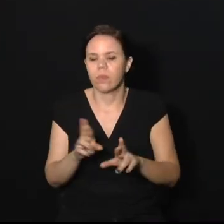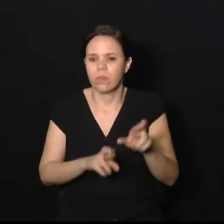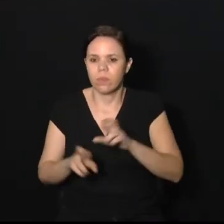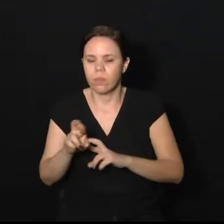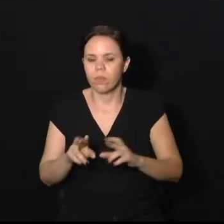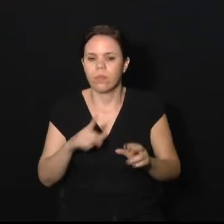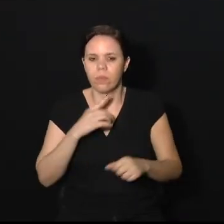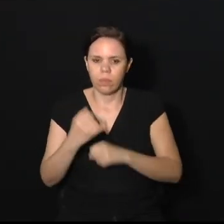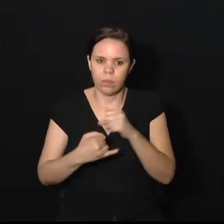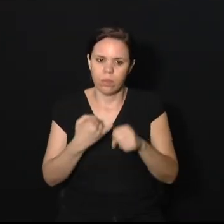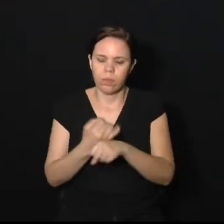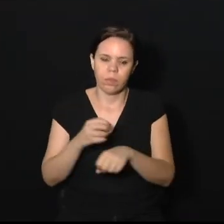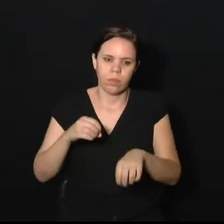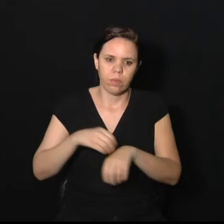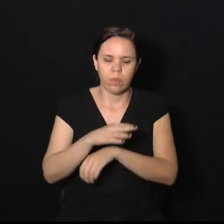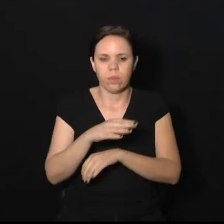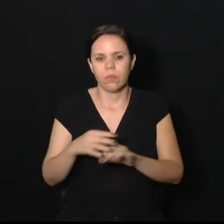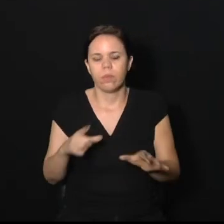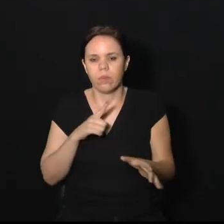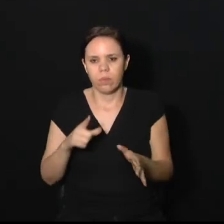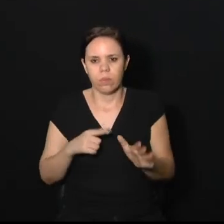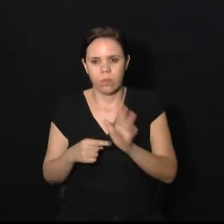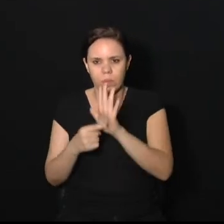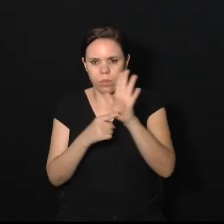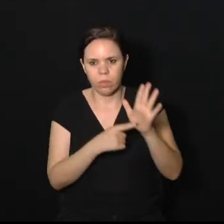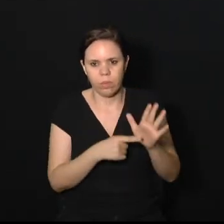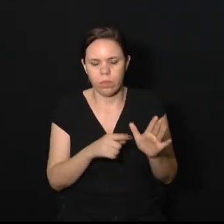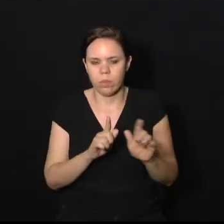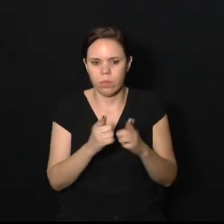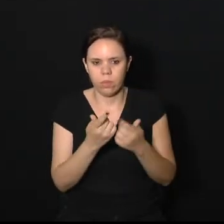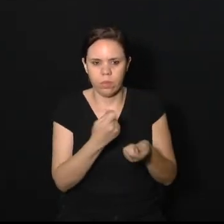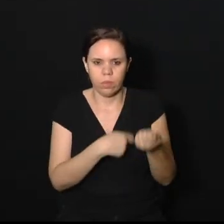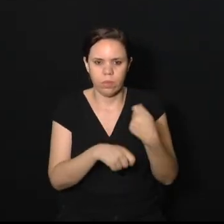plataforma que passe um diagnóstico e também dê um direcionamento para a gestão pública.